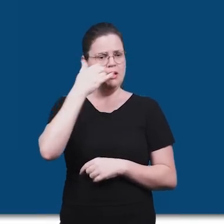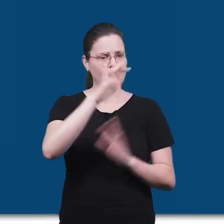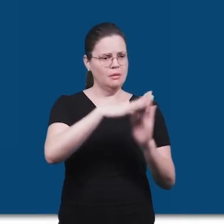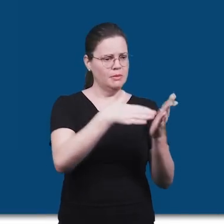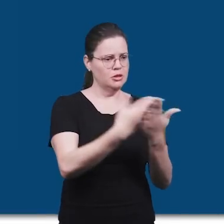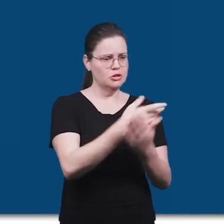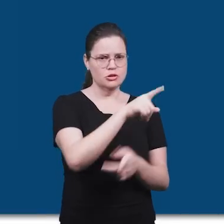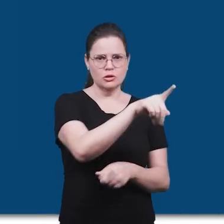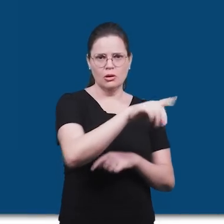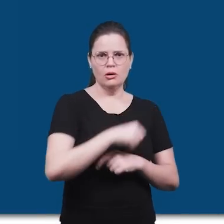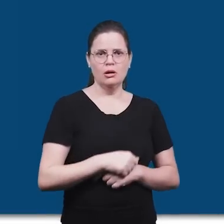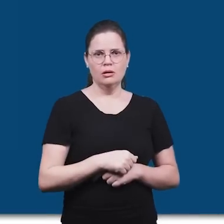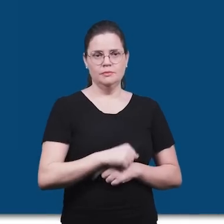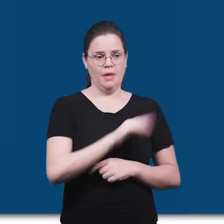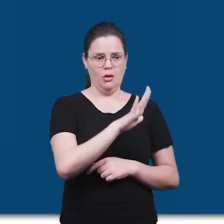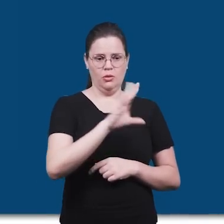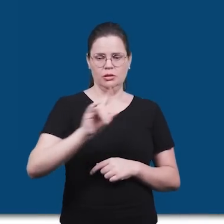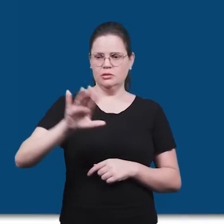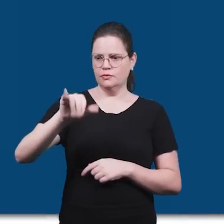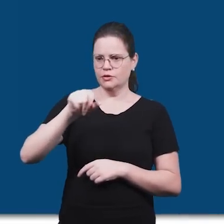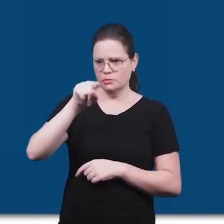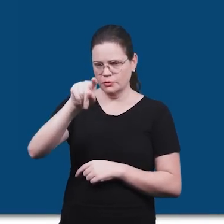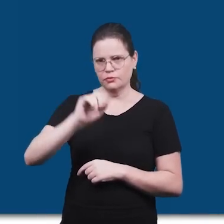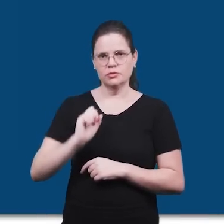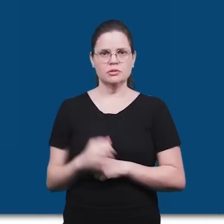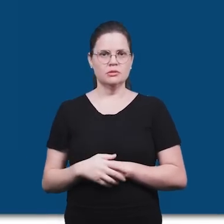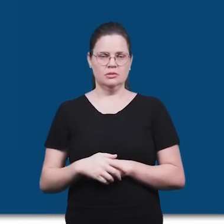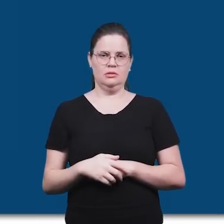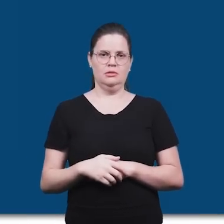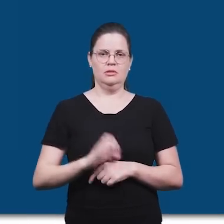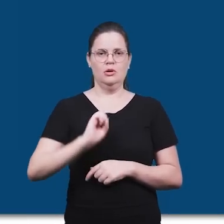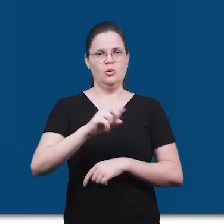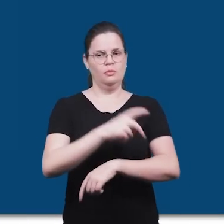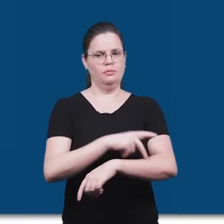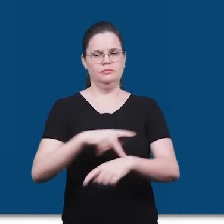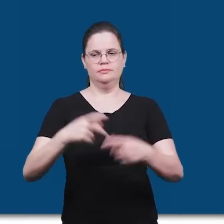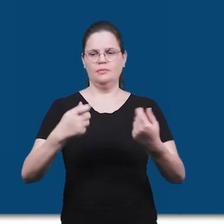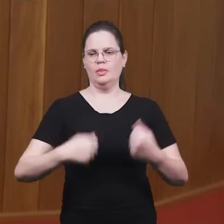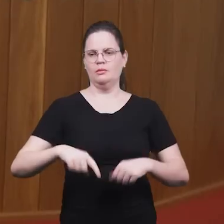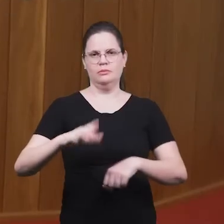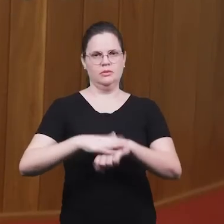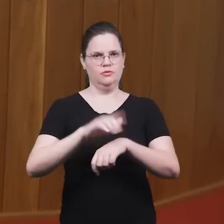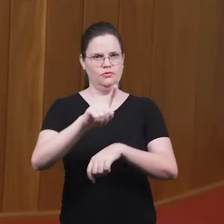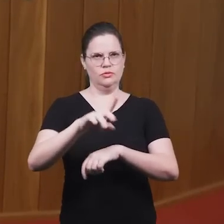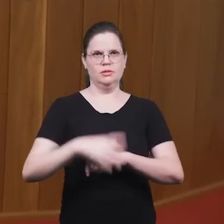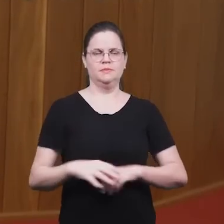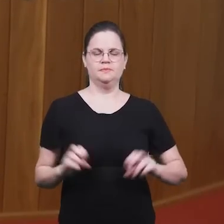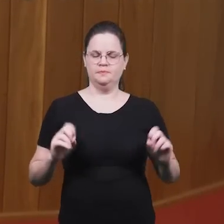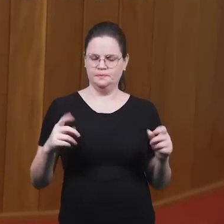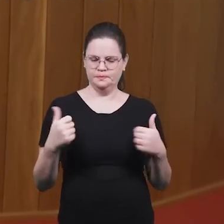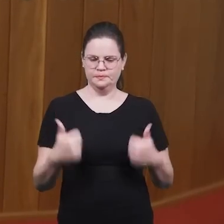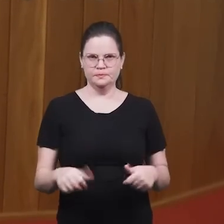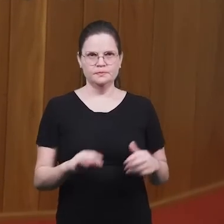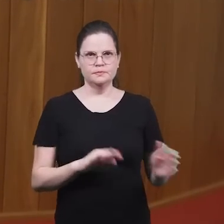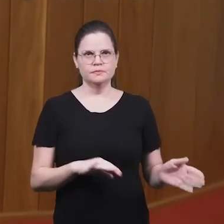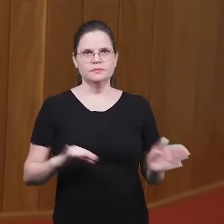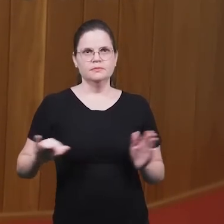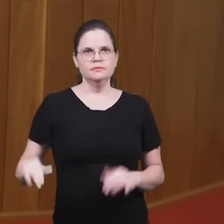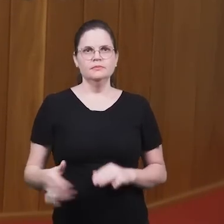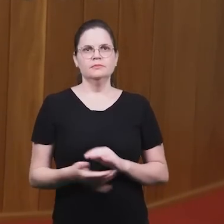vai ligar para a escola. A coordenadora ou a pedagoga vai lá, mas não precisa de vocês, tá